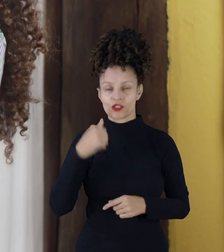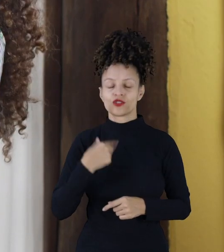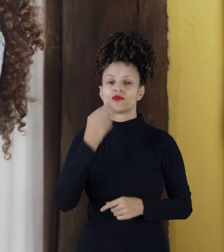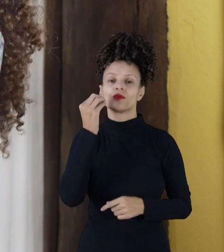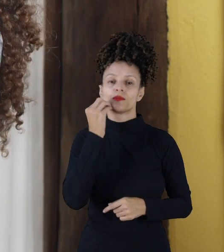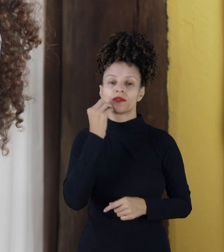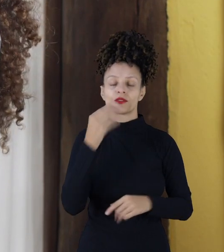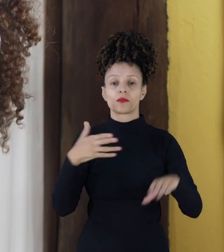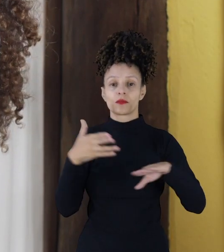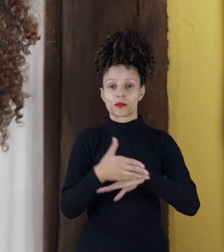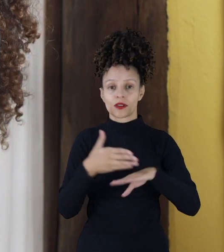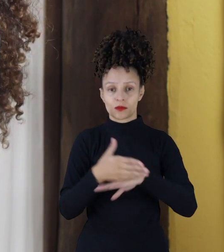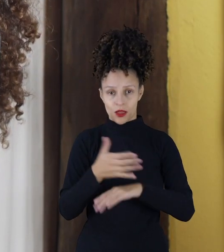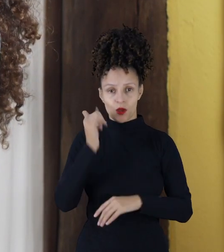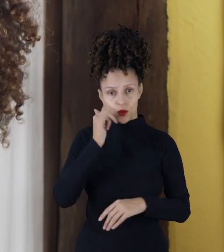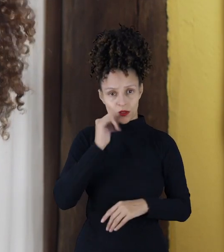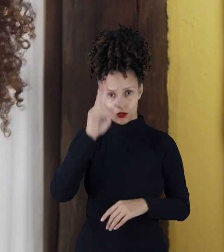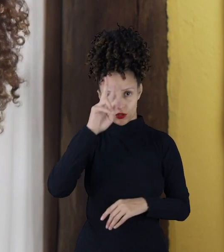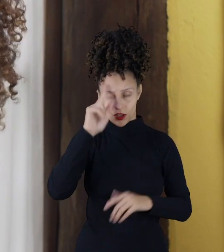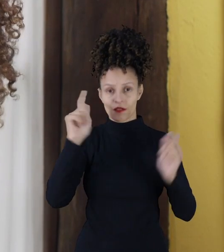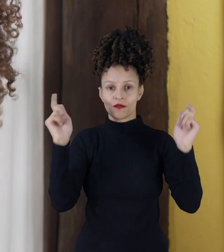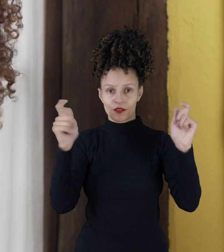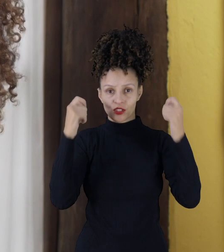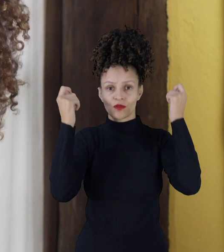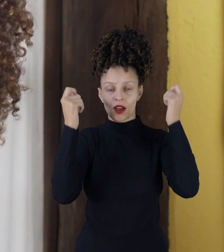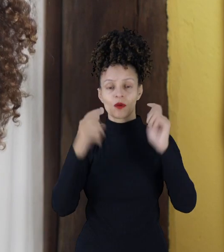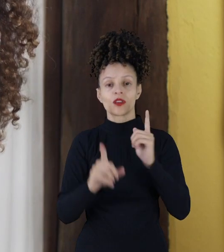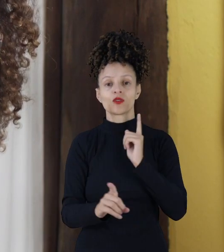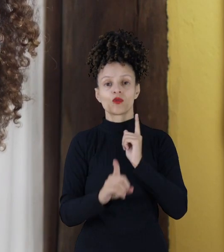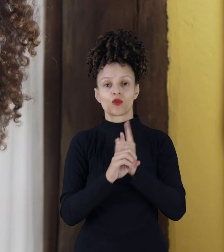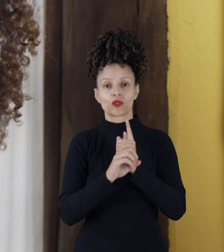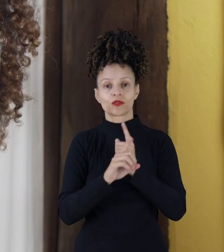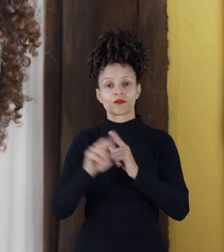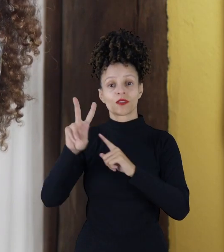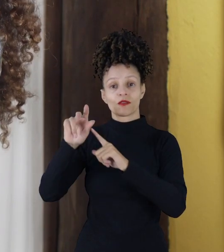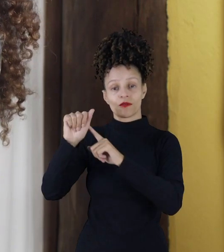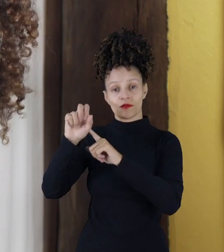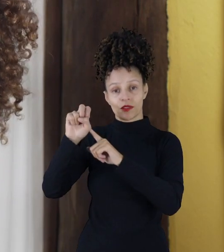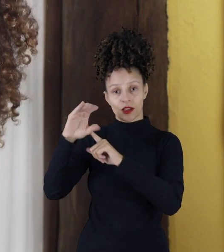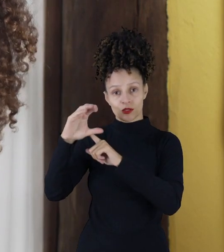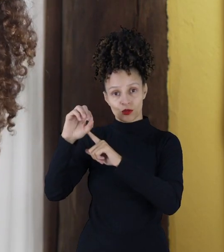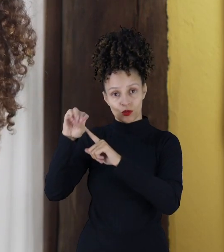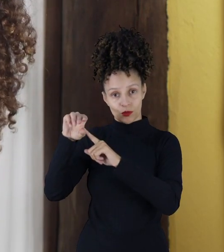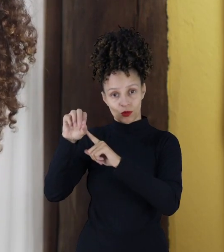história, né? Eu tive a oportunidade de participar como contadora de história num festival e encontrei Vasco Moreto. E ele